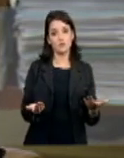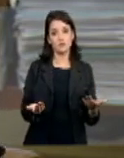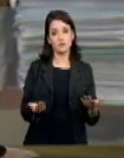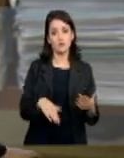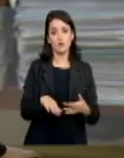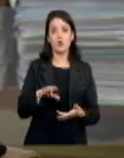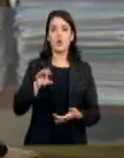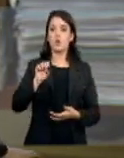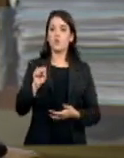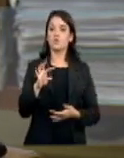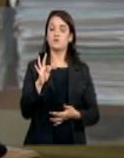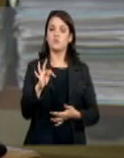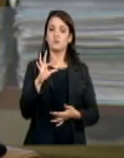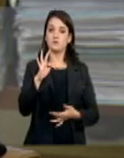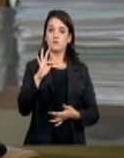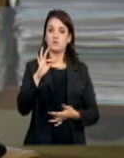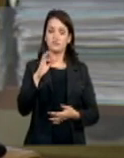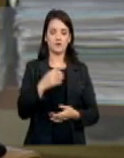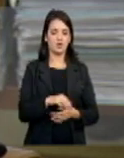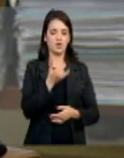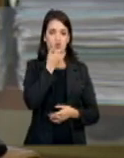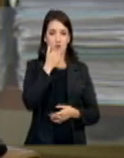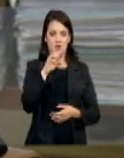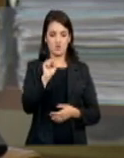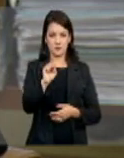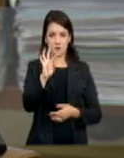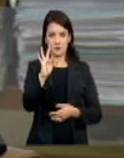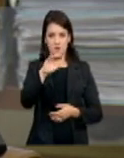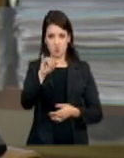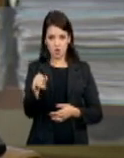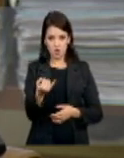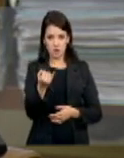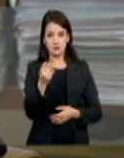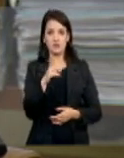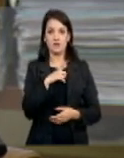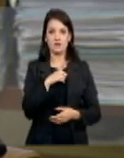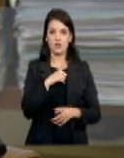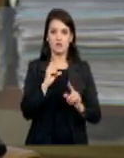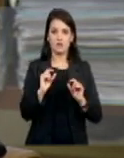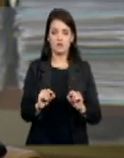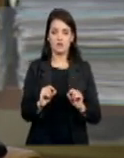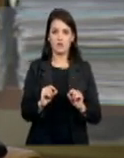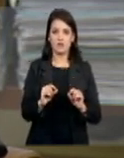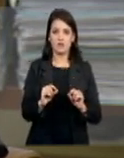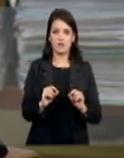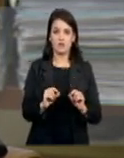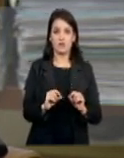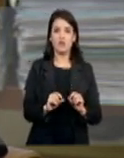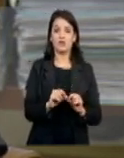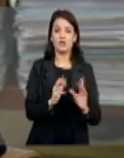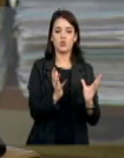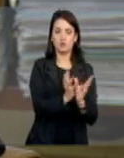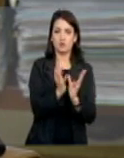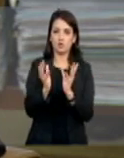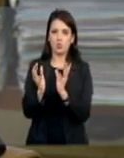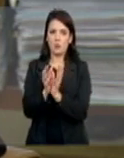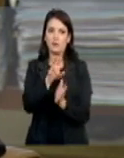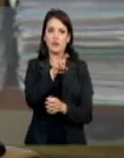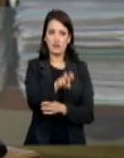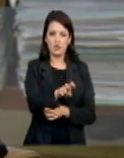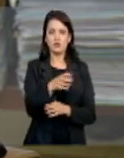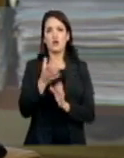de justiça é por suas colegas quinta e sexta turmas que compõem